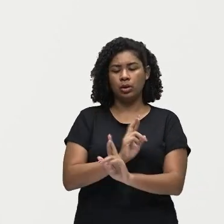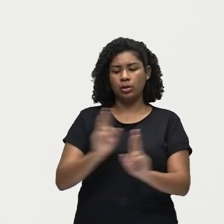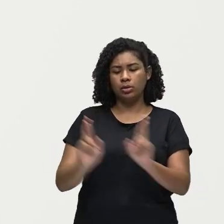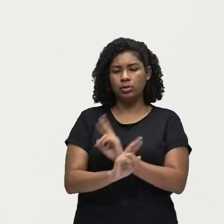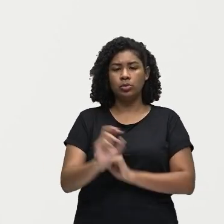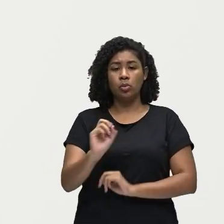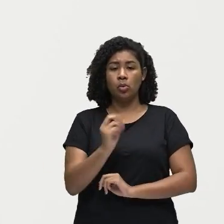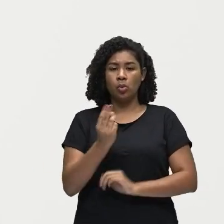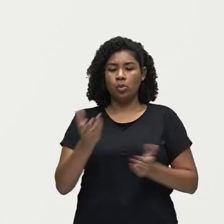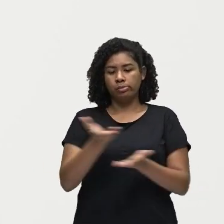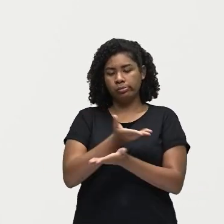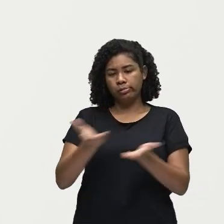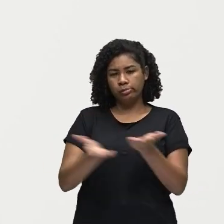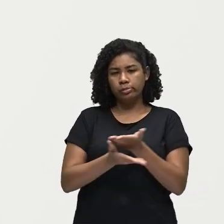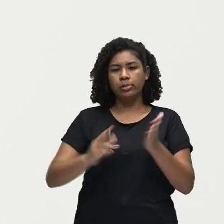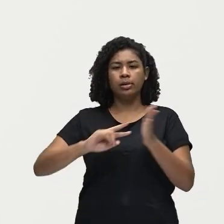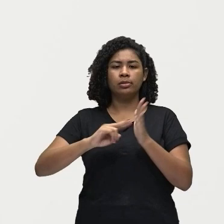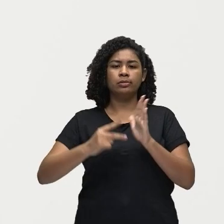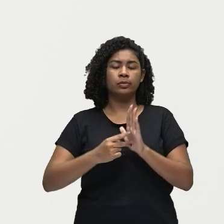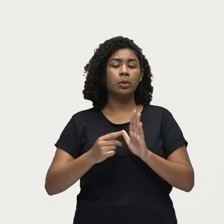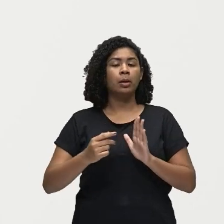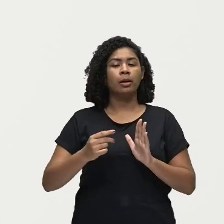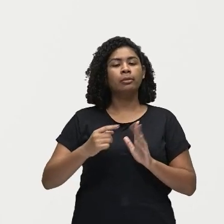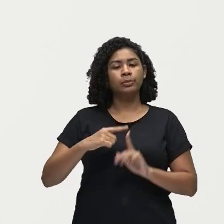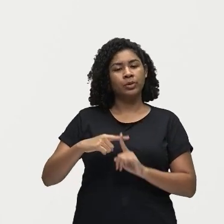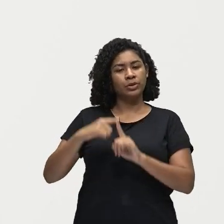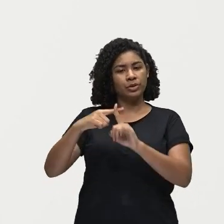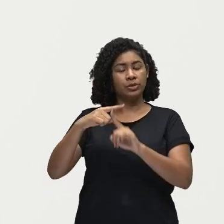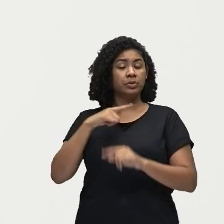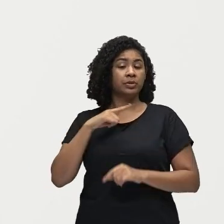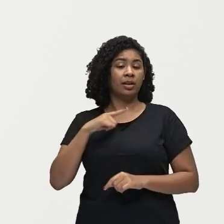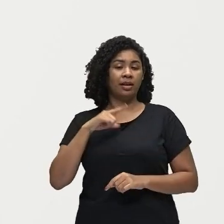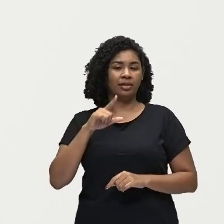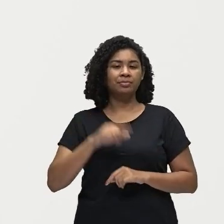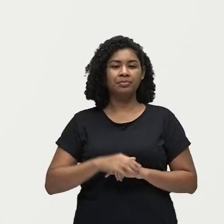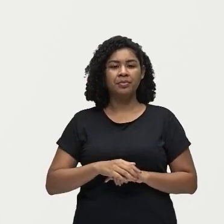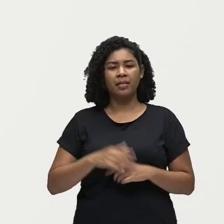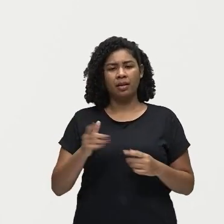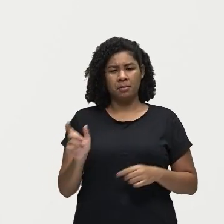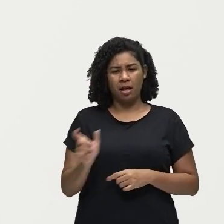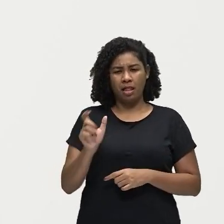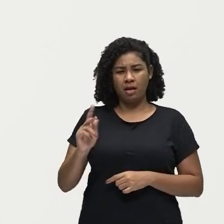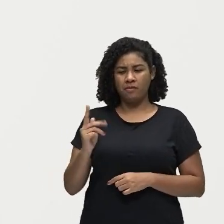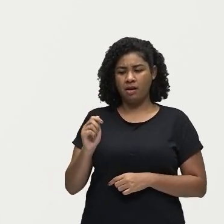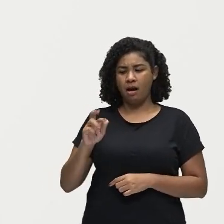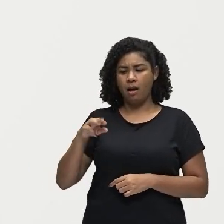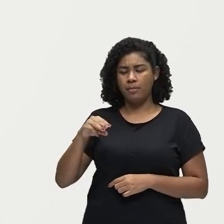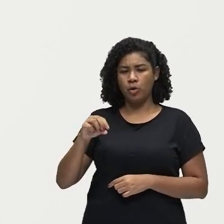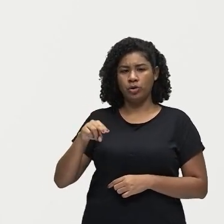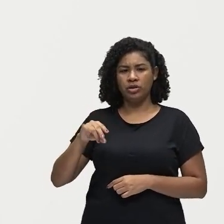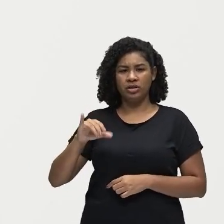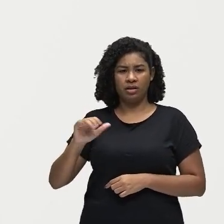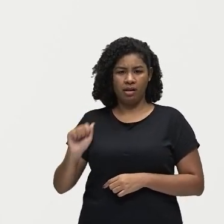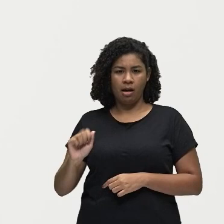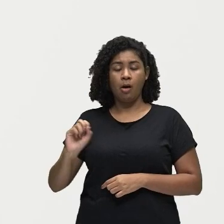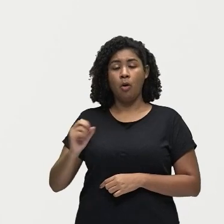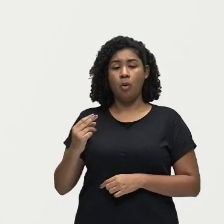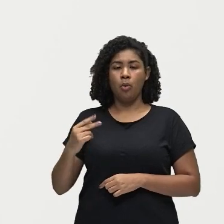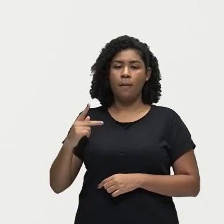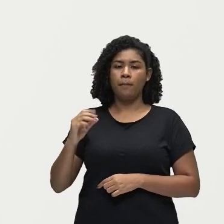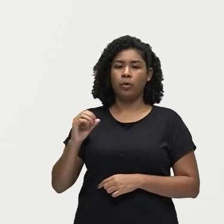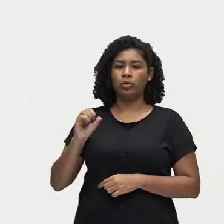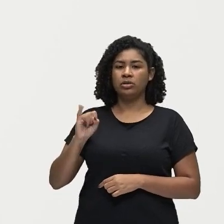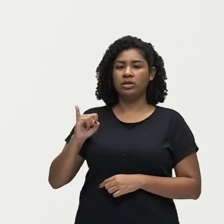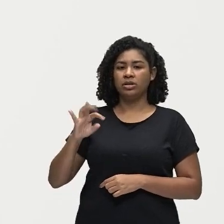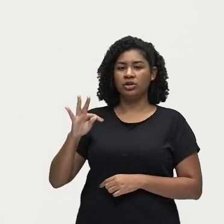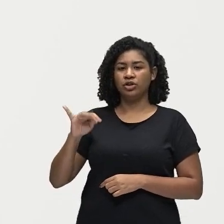ela é harmônica. E você pode encontrar esse termo aí em alguns livros falando de relação positiva. Então, quando falar